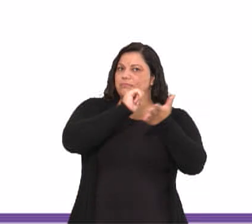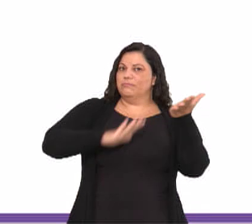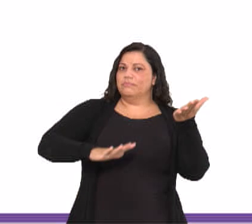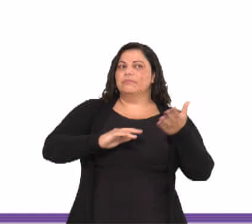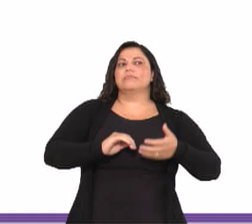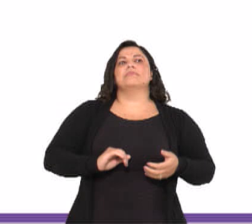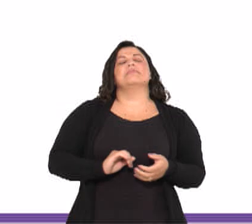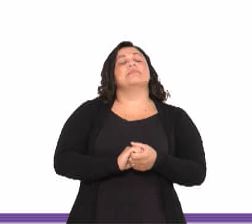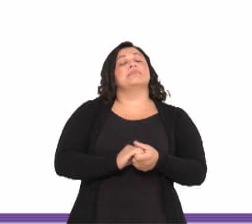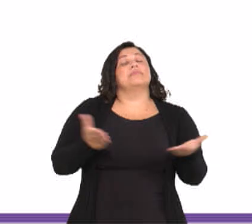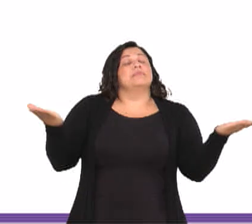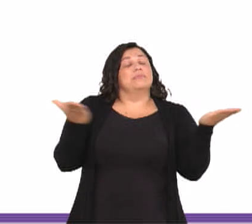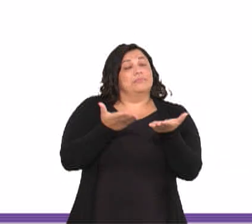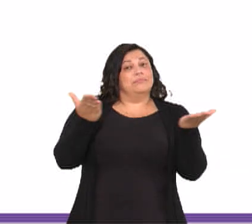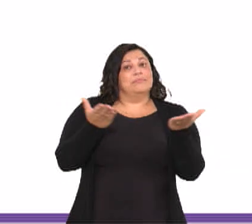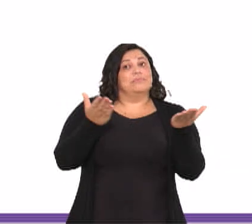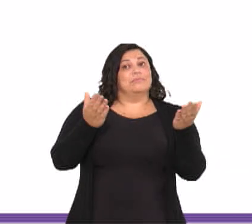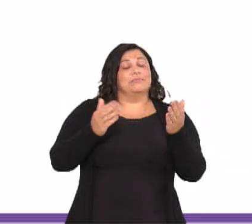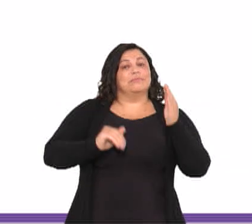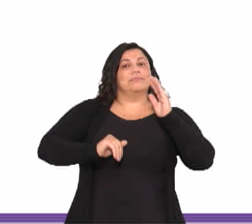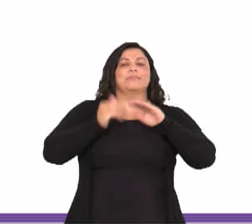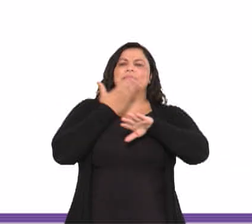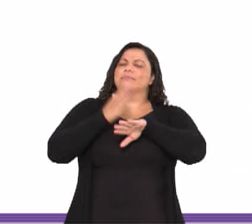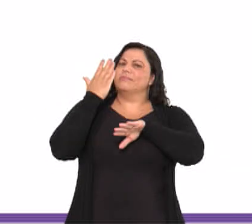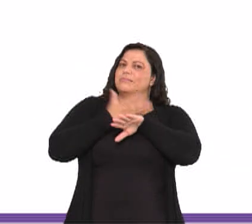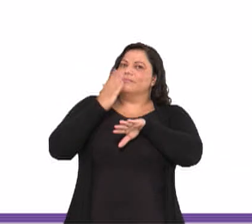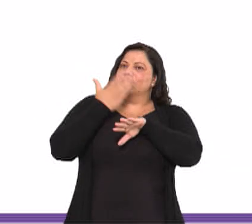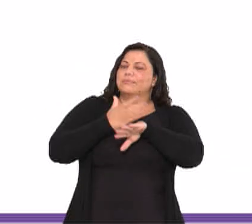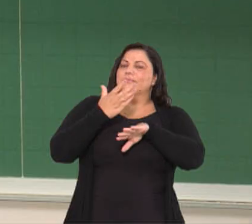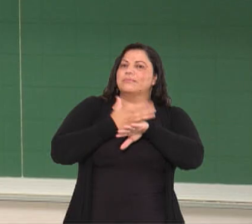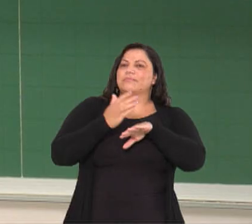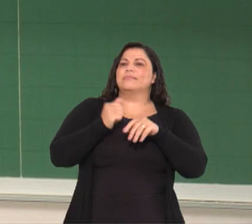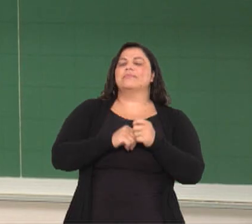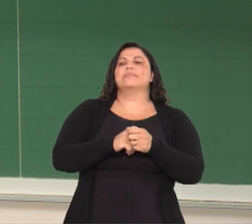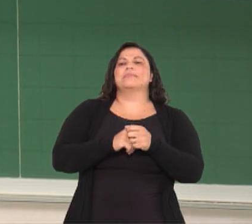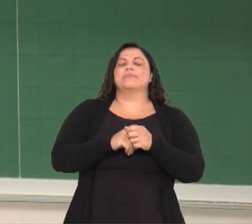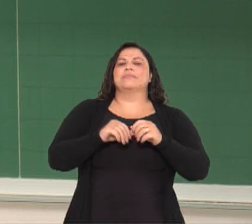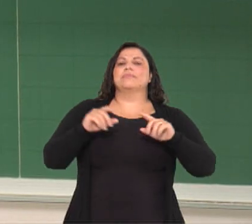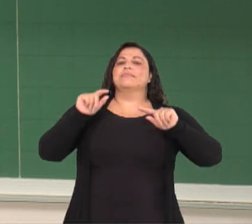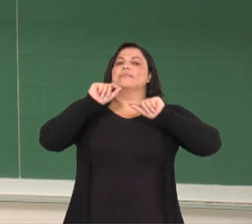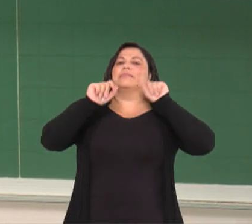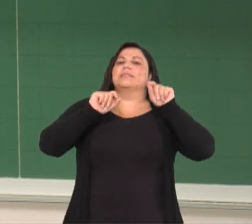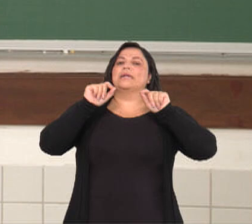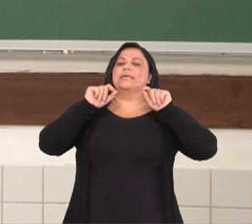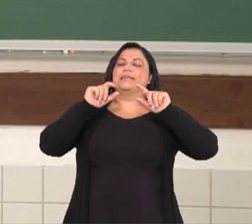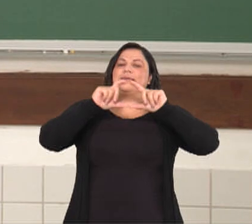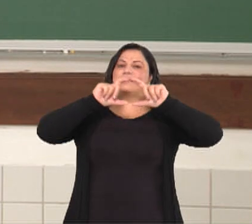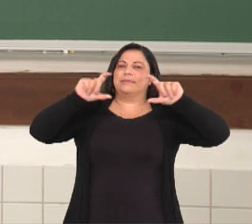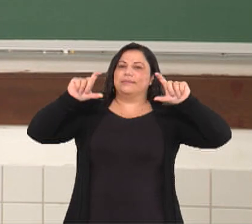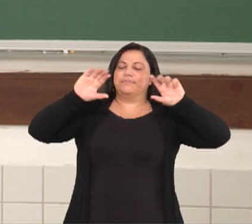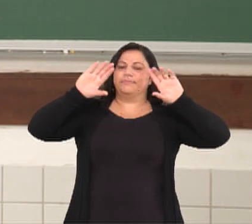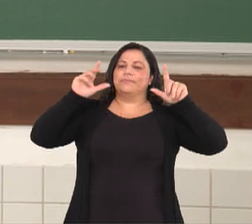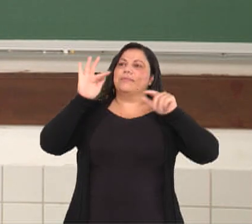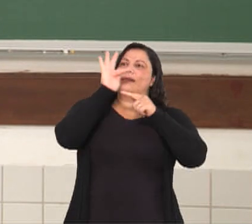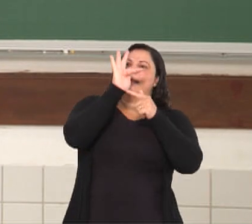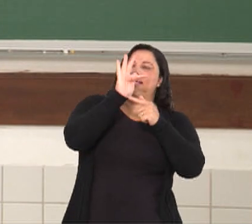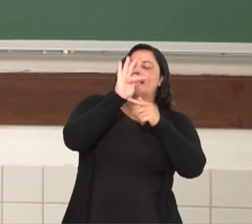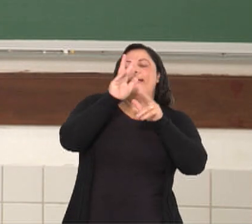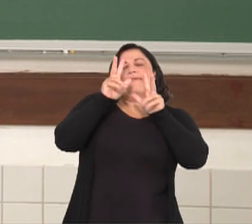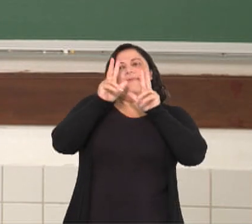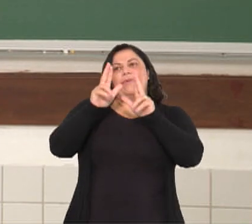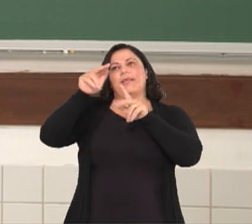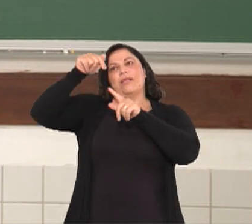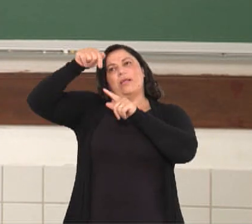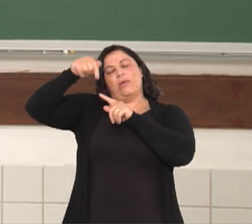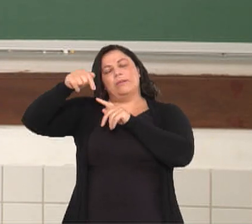exercícios, agora a gente vai pôr em prática as equações de força e campo elétrico, F igual a QE, também vamos utilizar